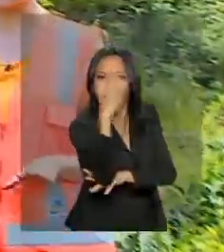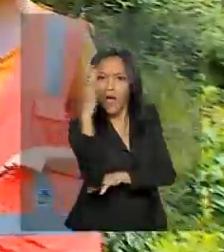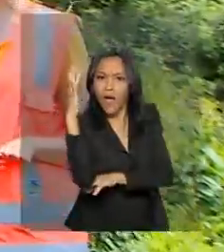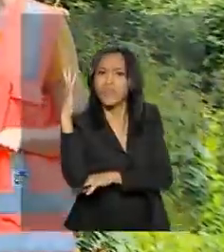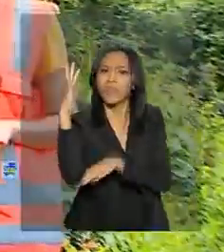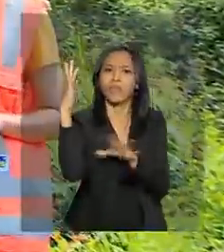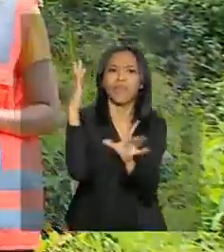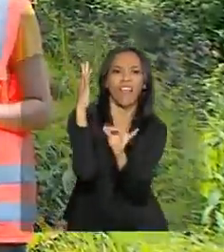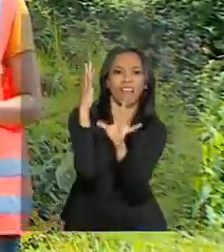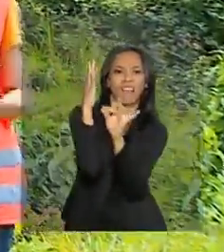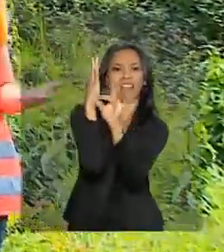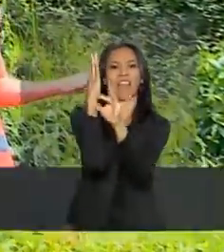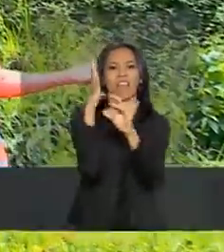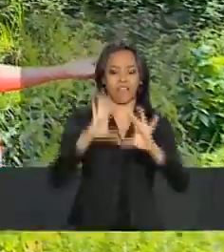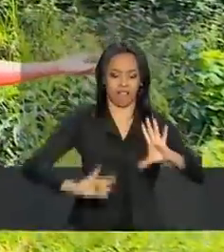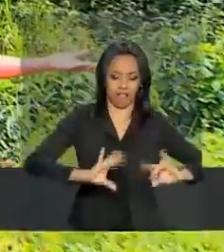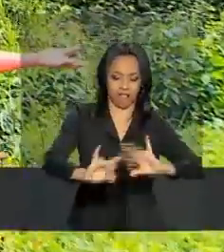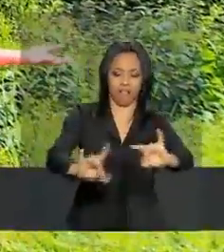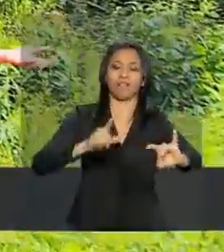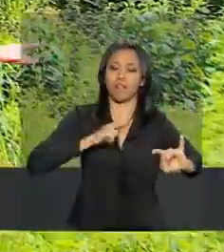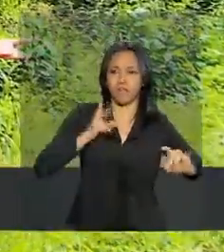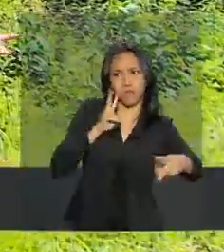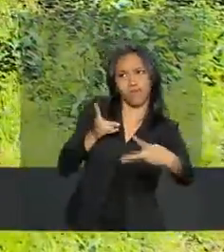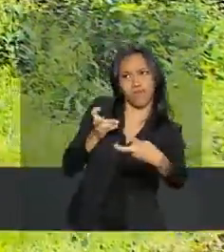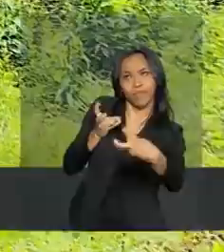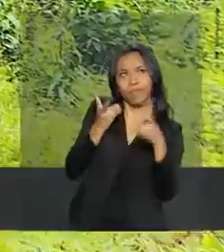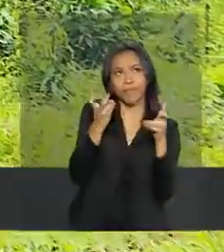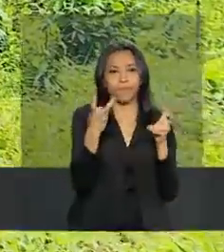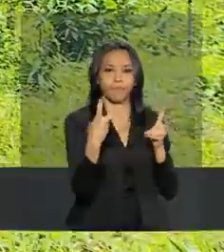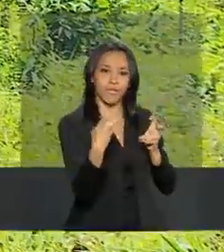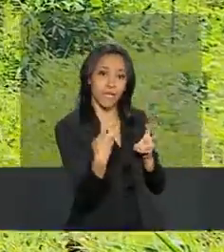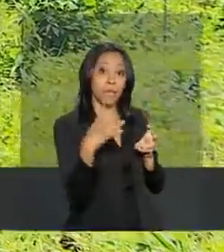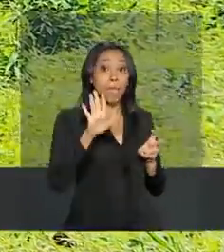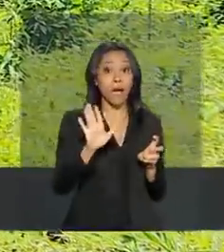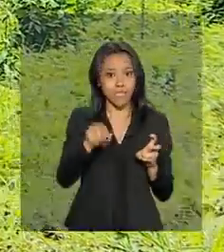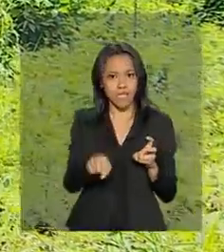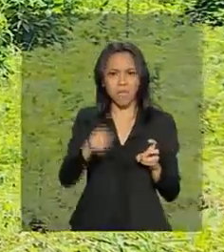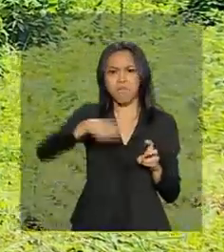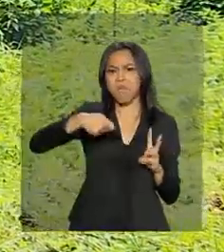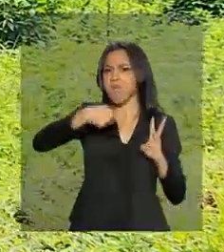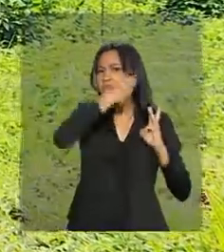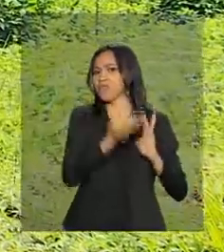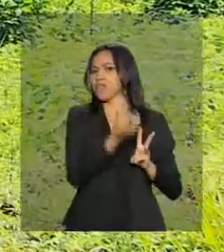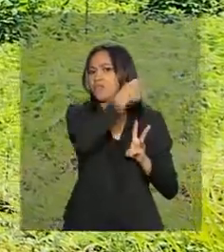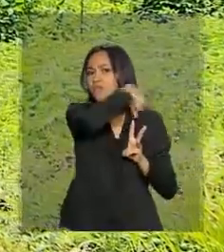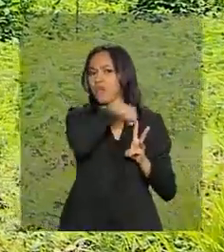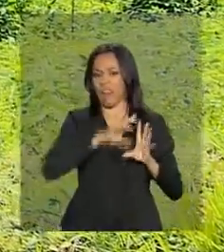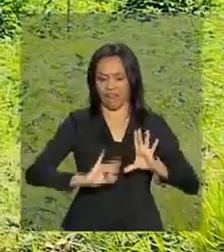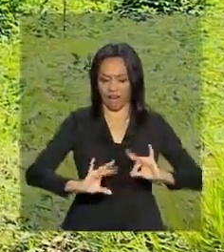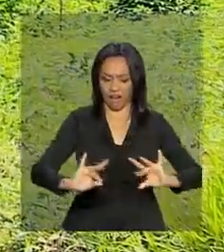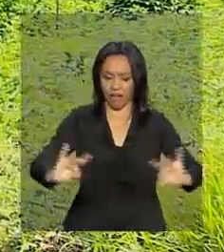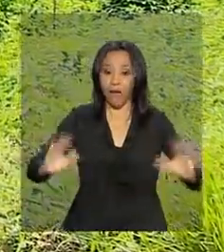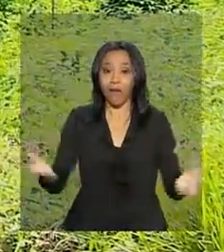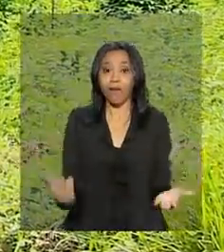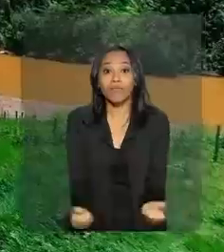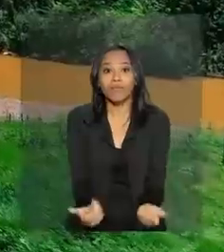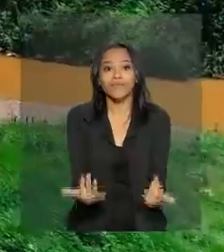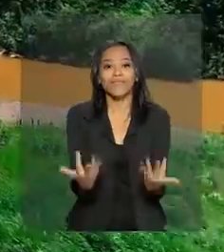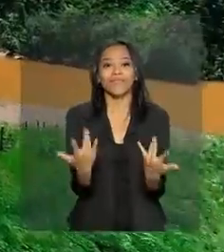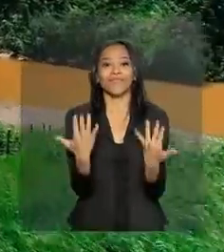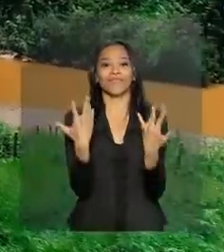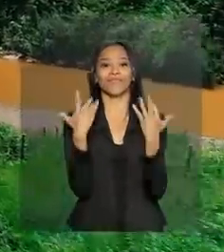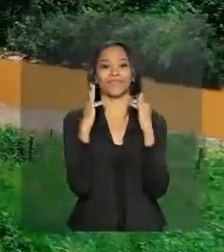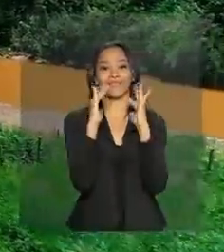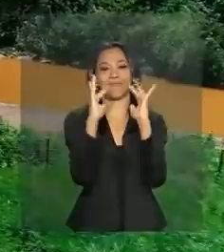guardam a marca do desastre. Mas aqui, até onde meses atrás era tudo lama, já começou a ficar verde.